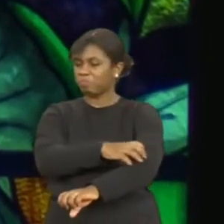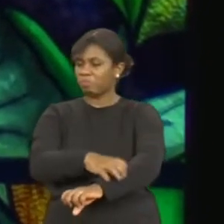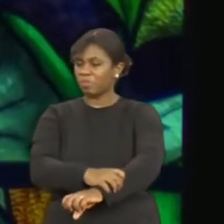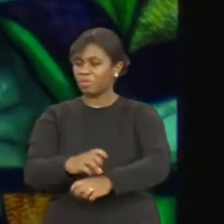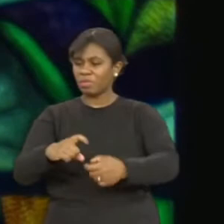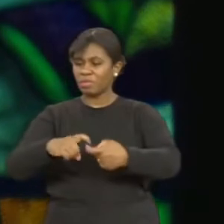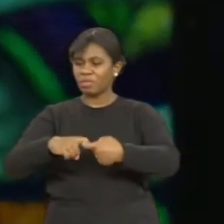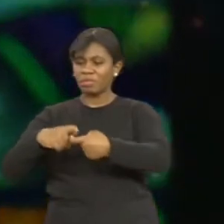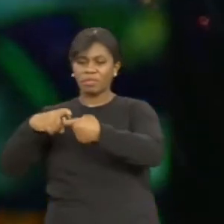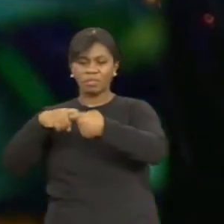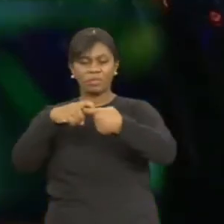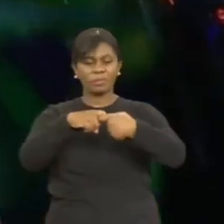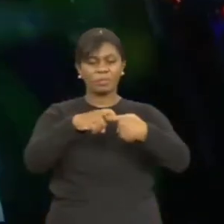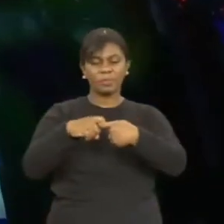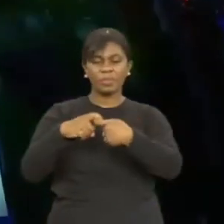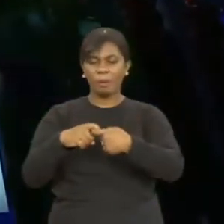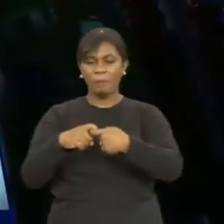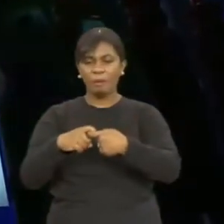falta o Espírito.